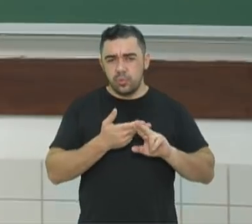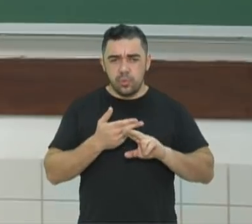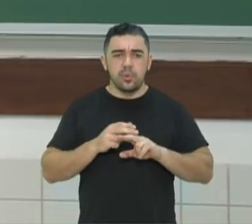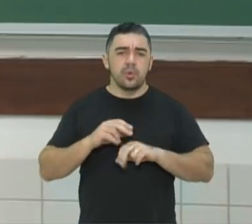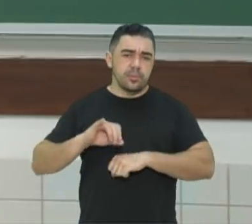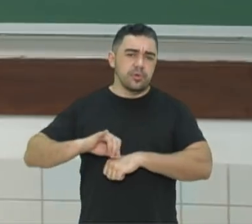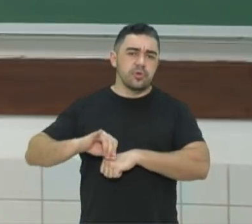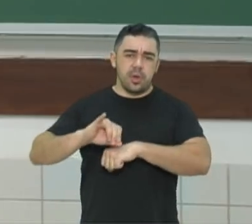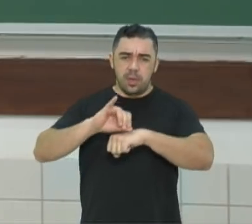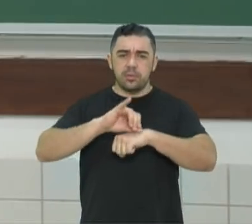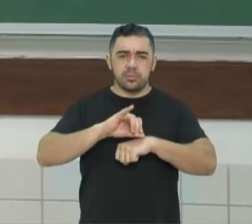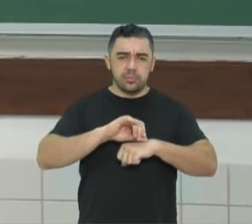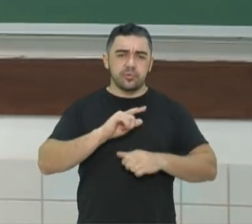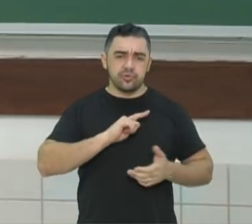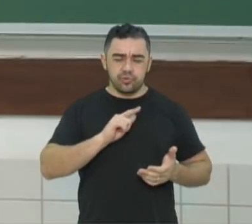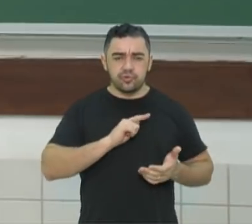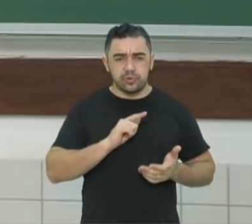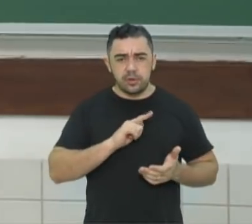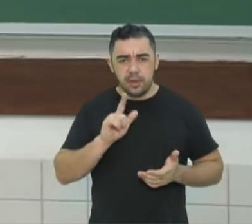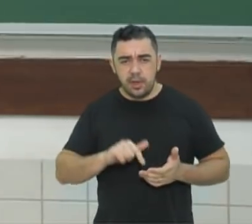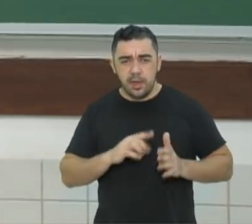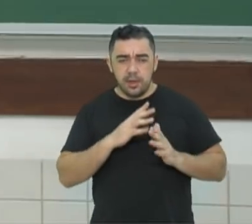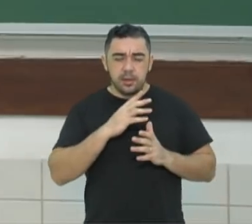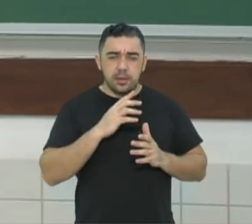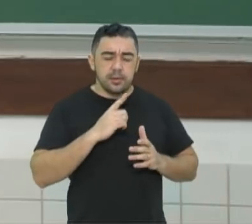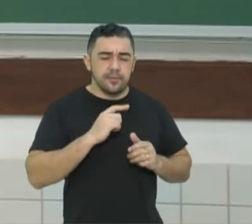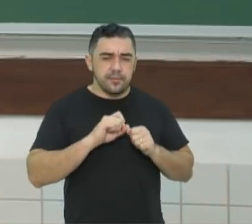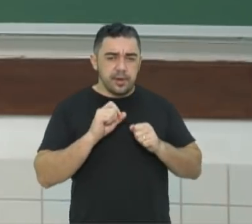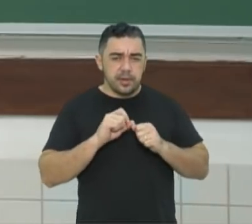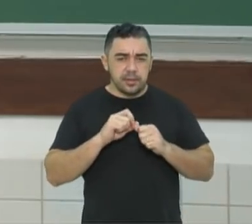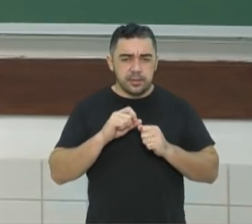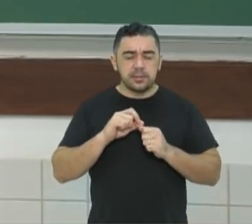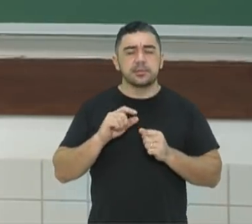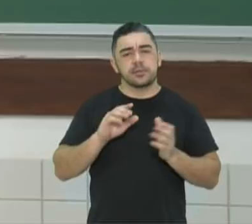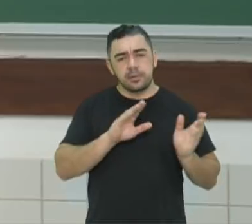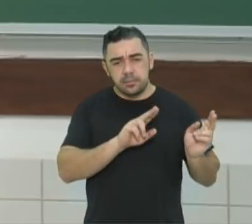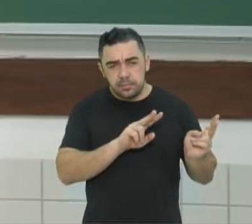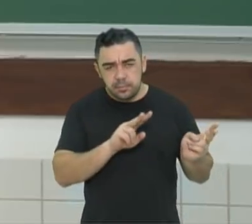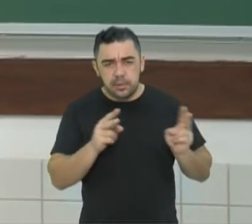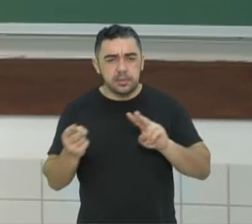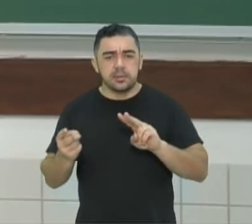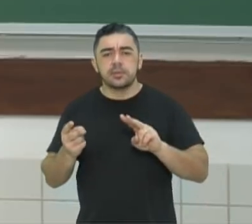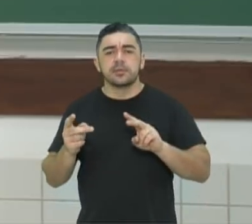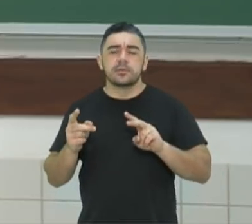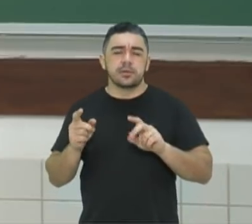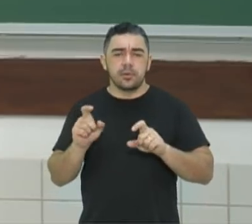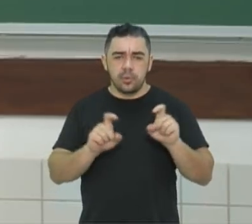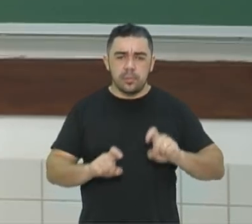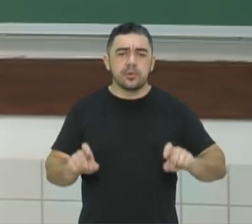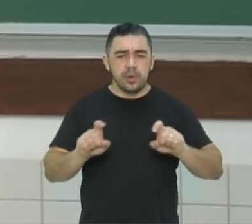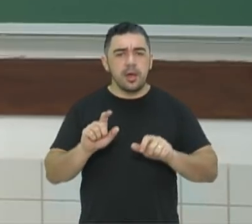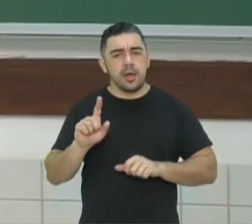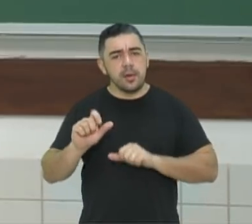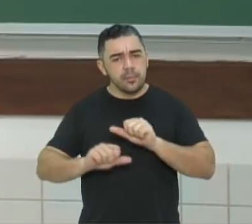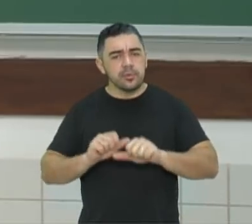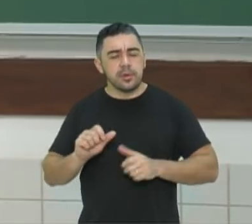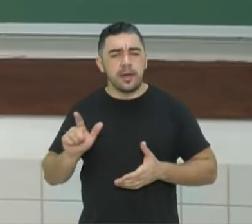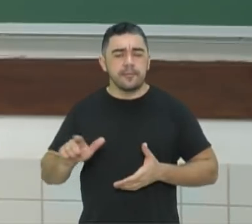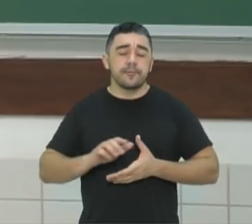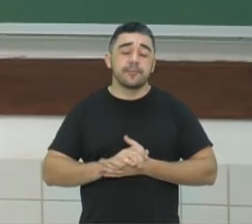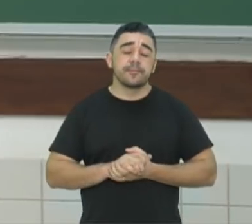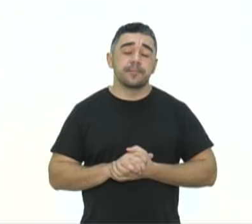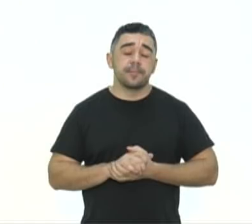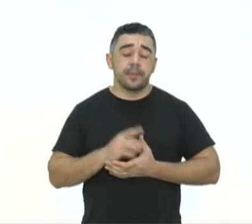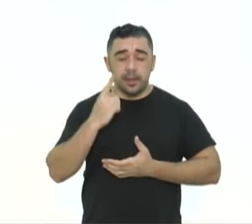esses objetos eles eram escaneados, depois passados para o computador e ali eram mexidos e alterados para dar essa animação. Tá?